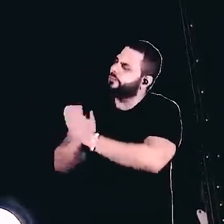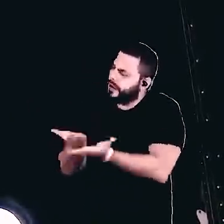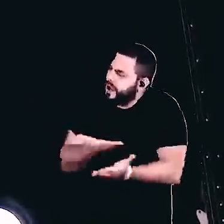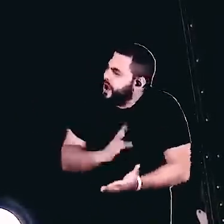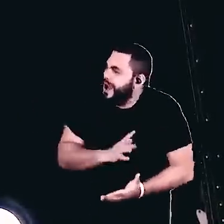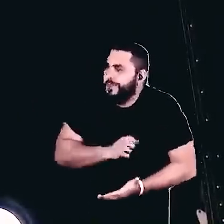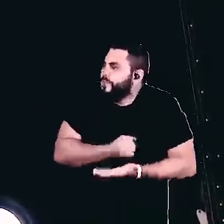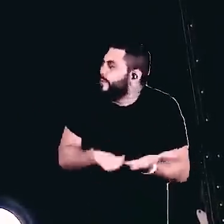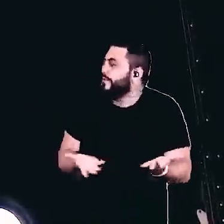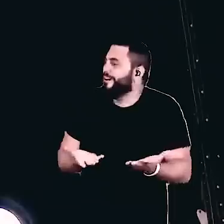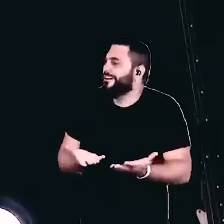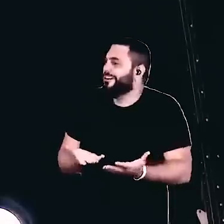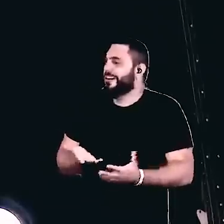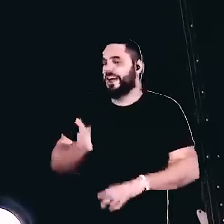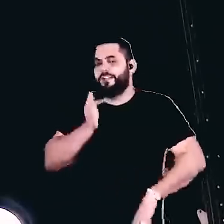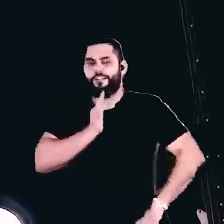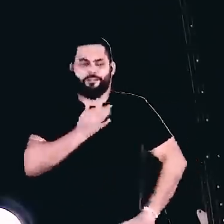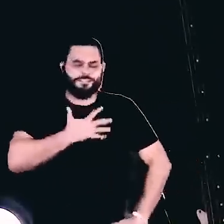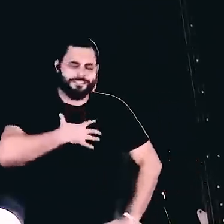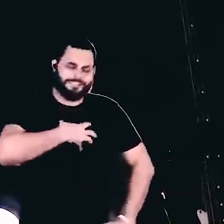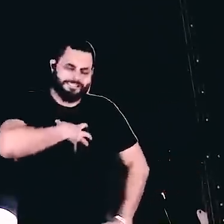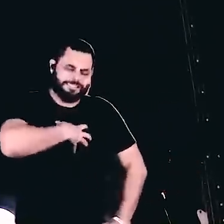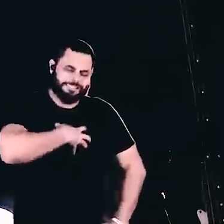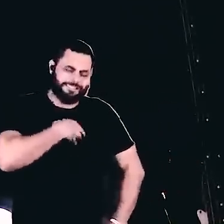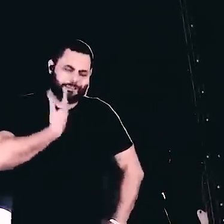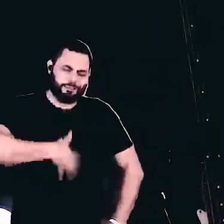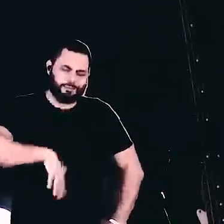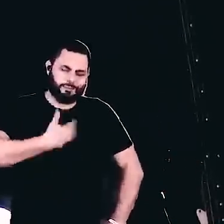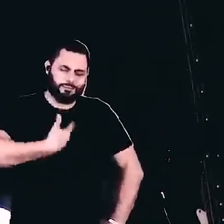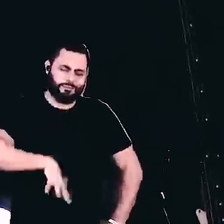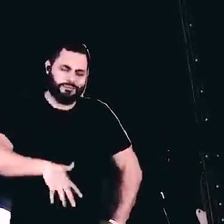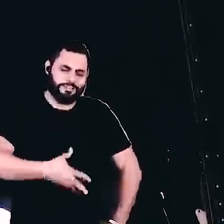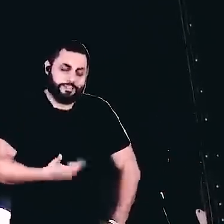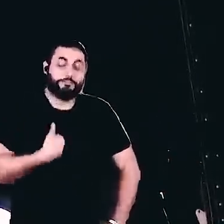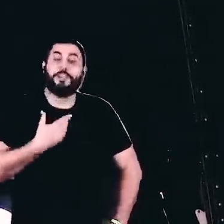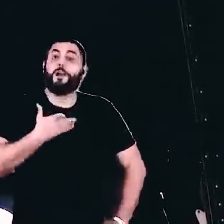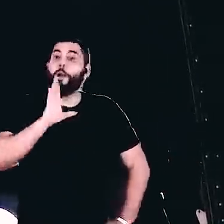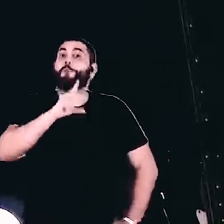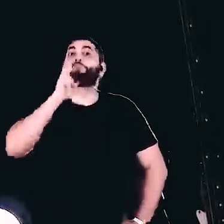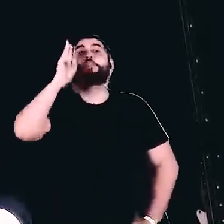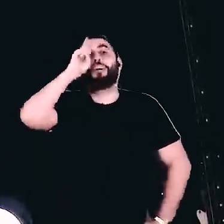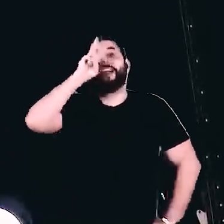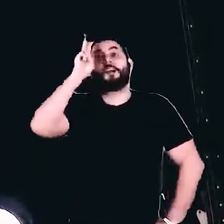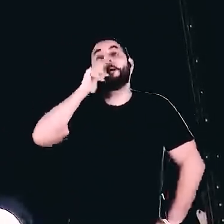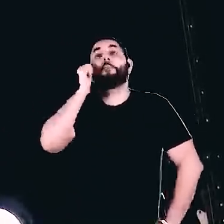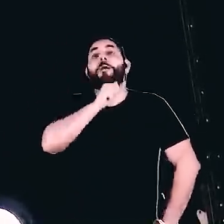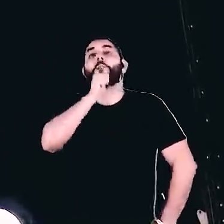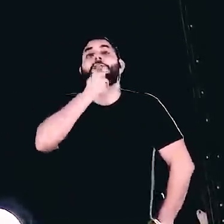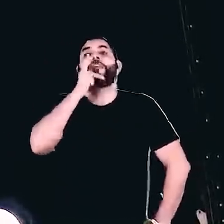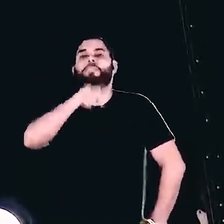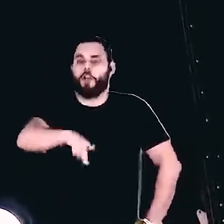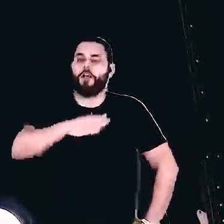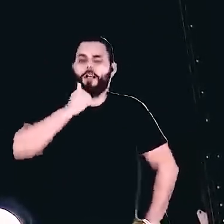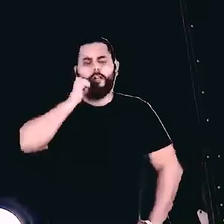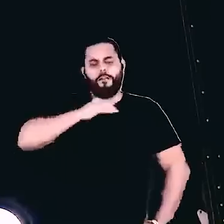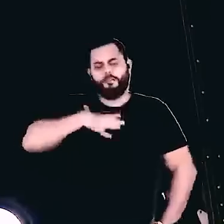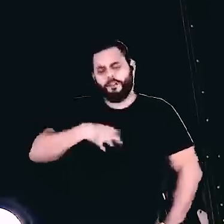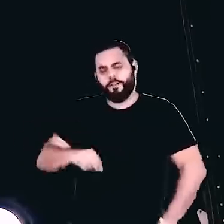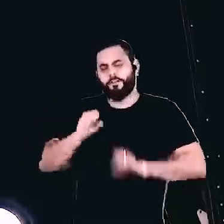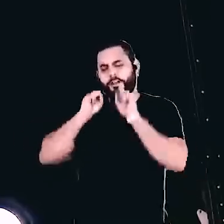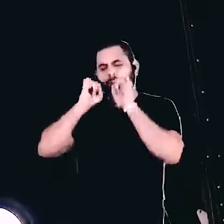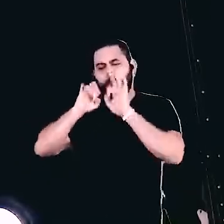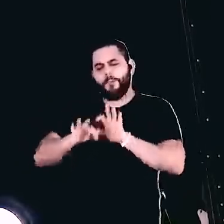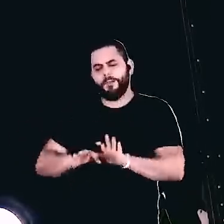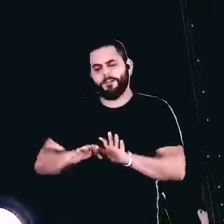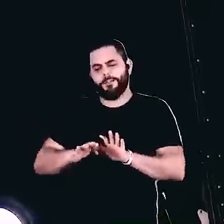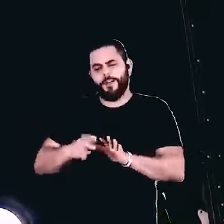amor. Quebrou Filemão nas pernas. Eu lembro quando minha mãe, quando eu era pequena, minha mãe dizia assim, minha filha, quando você abençoa seu